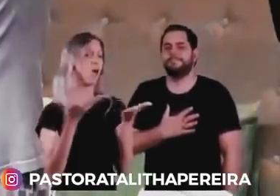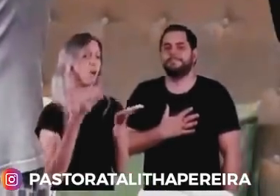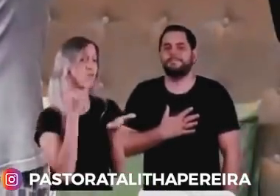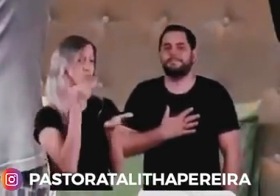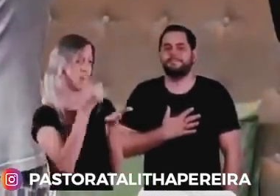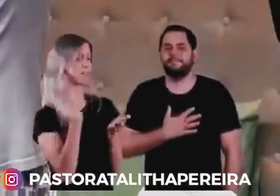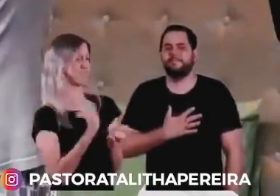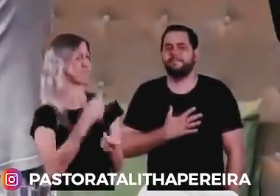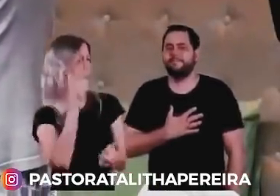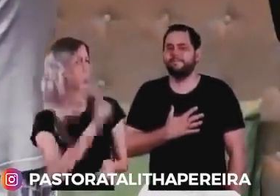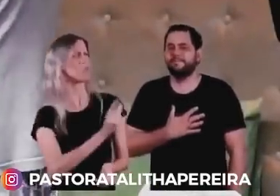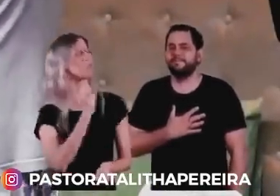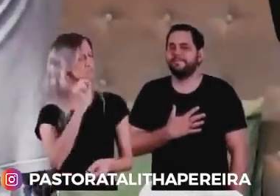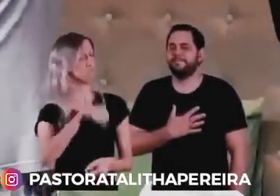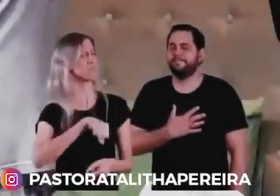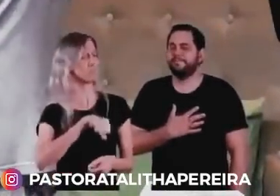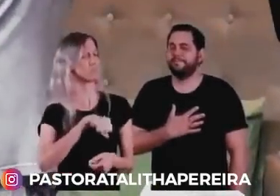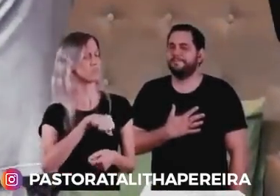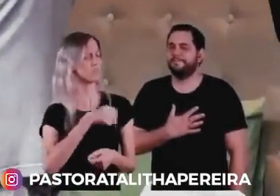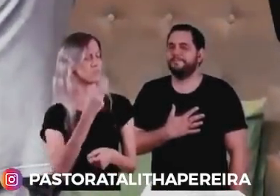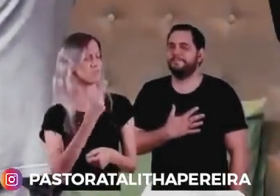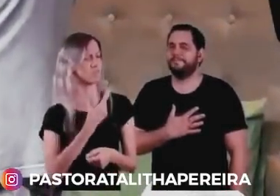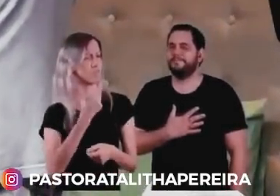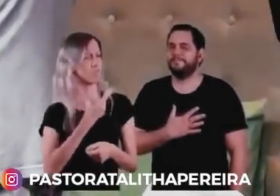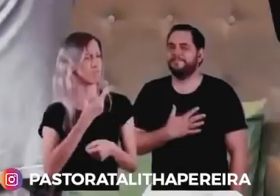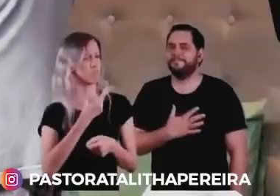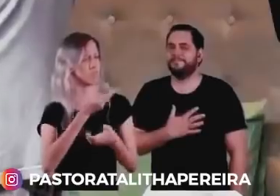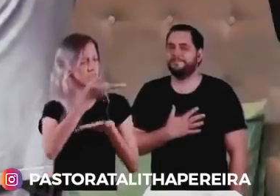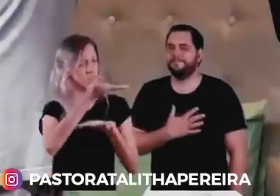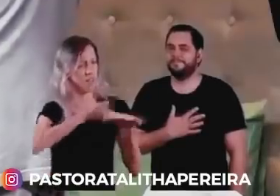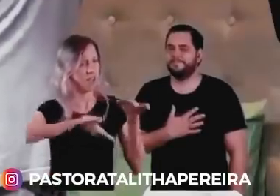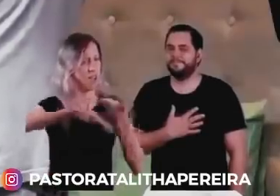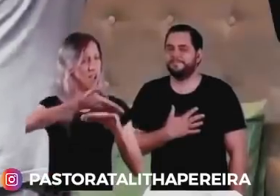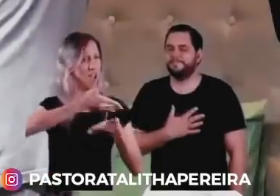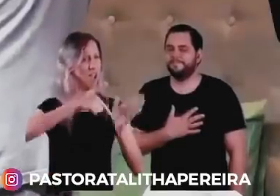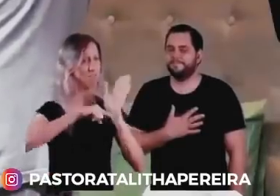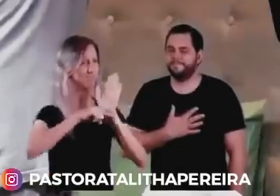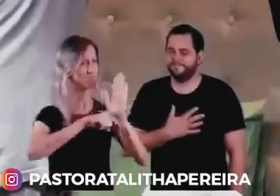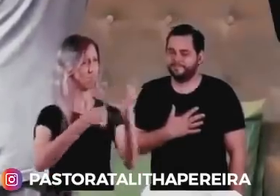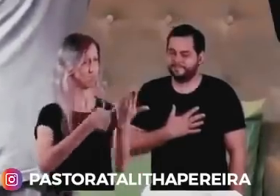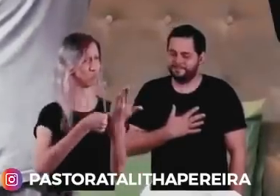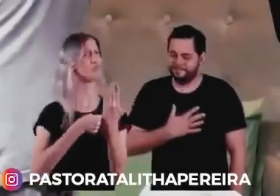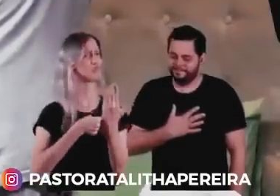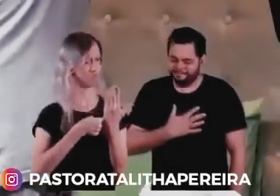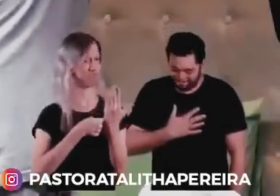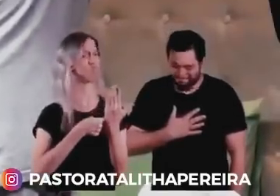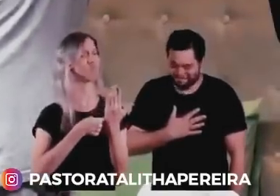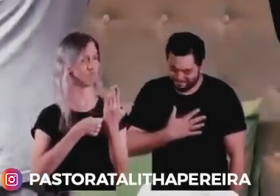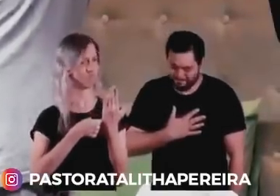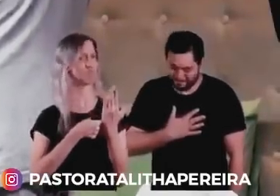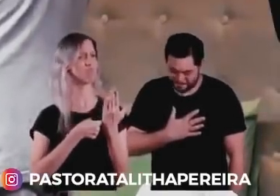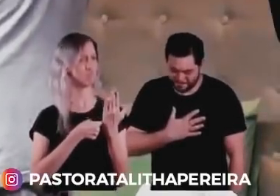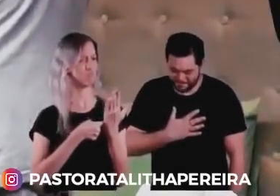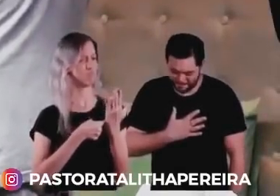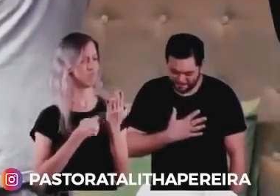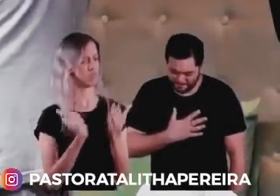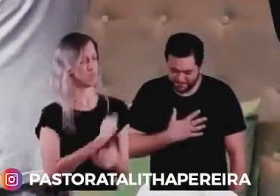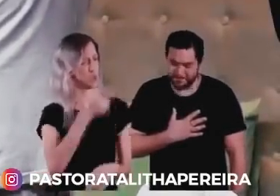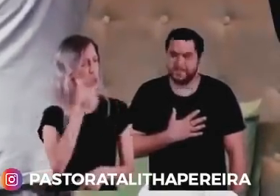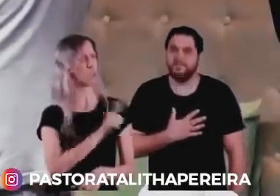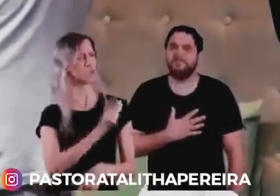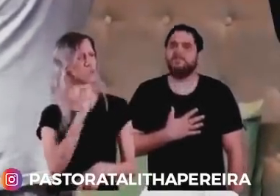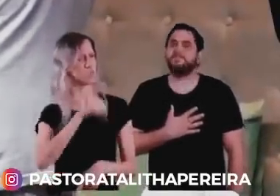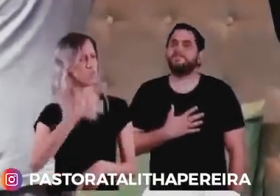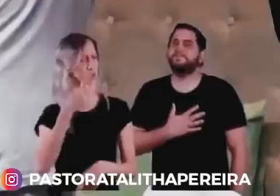vamos conseguir. Um ao outro ajudar. Eu te ajudo e você me ajuda. Nós vamos conseguir.